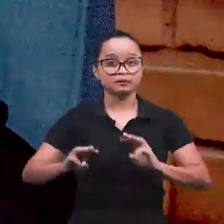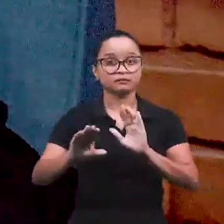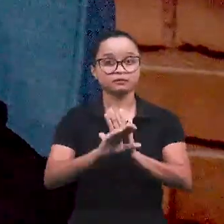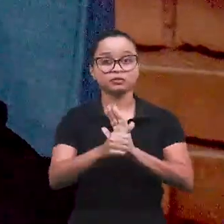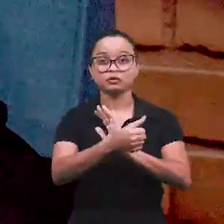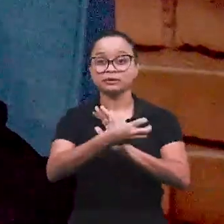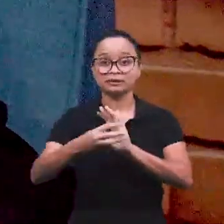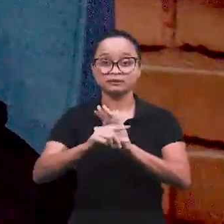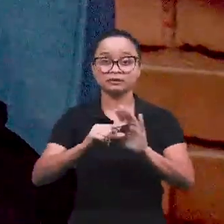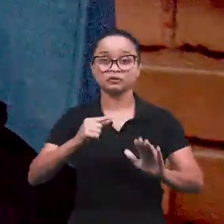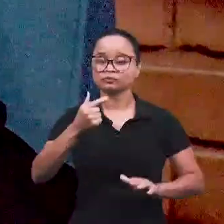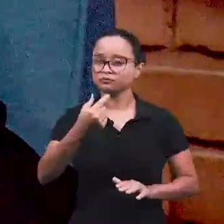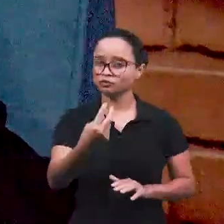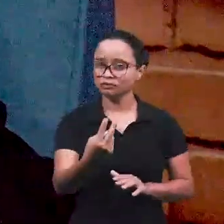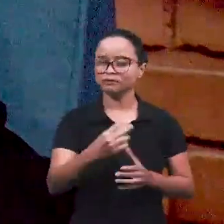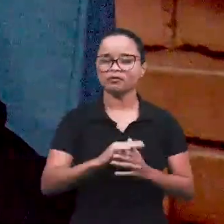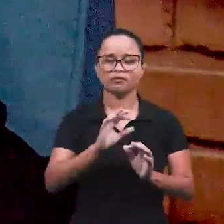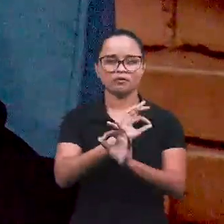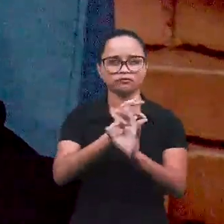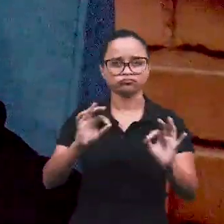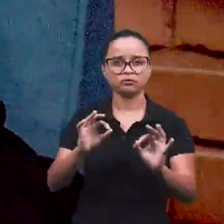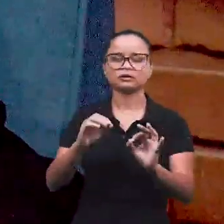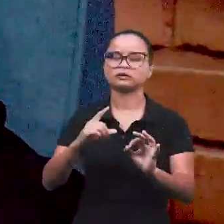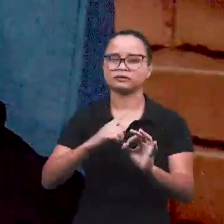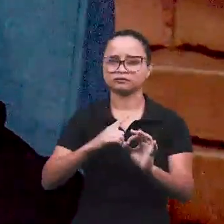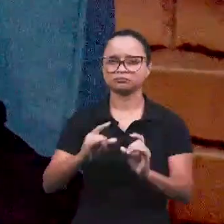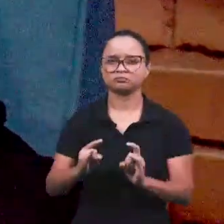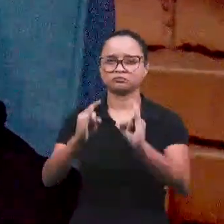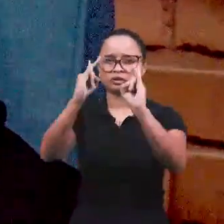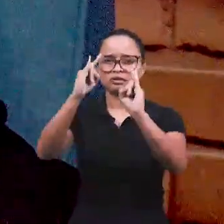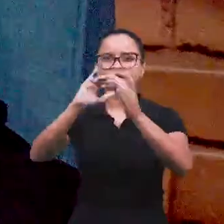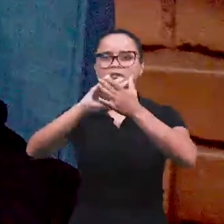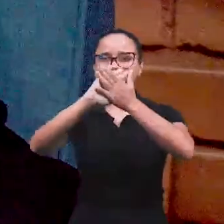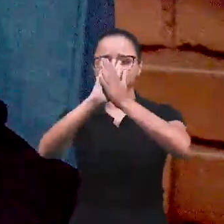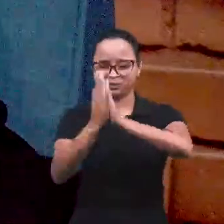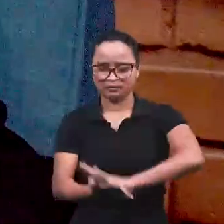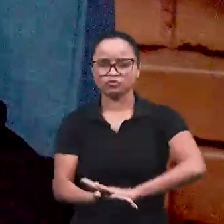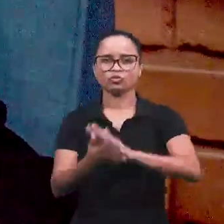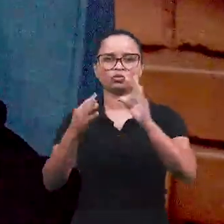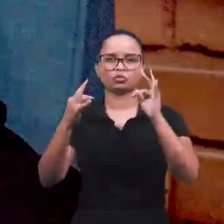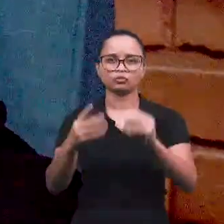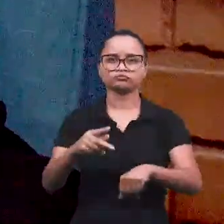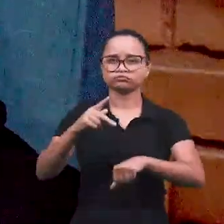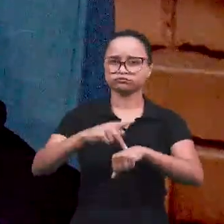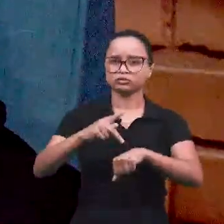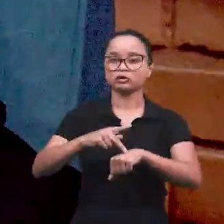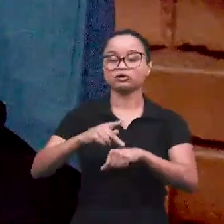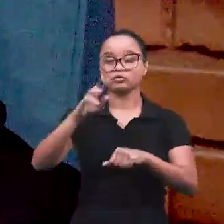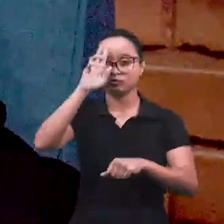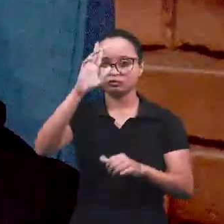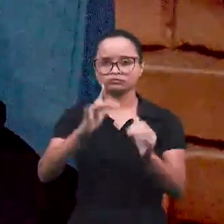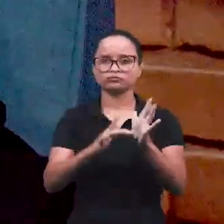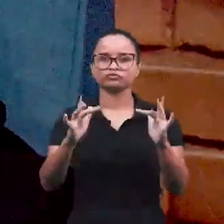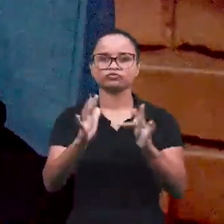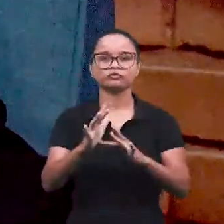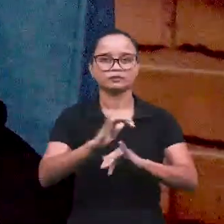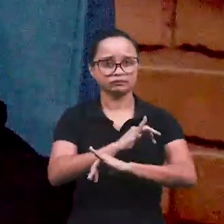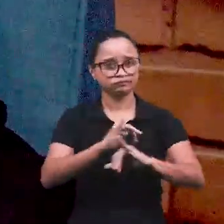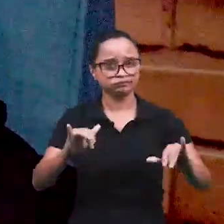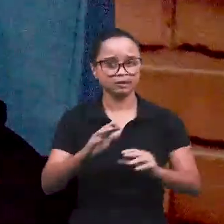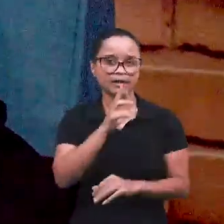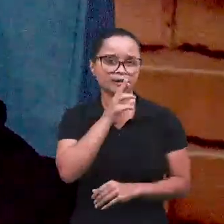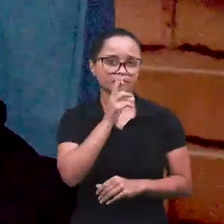13, versículo 2. Não ficará pedra sobre pedra que não seja derribada. A expressão do Senhor